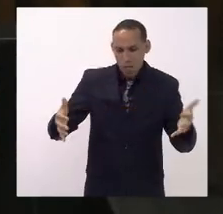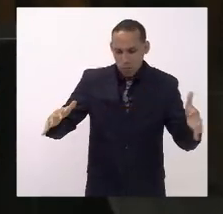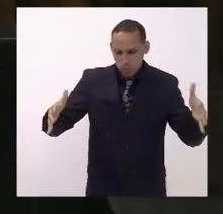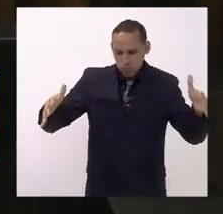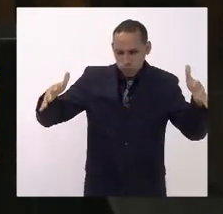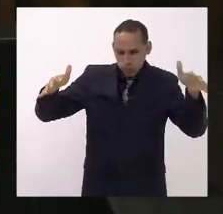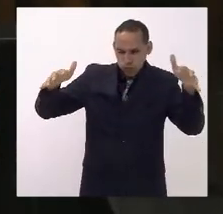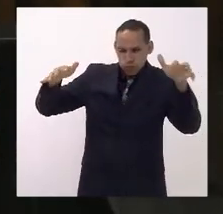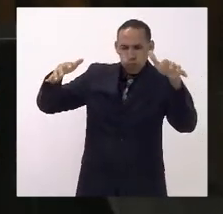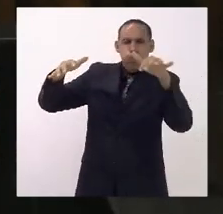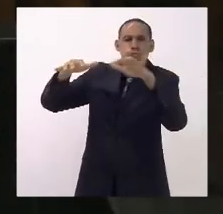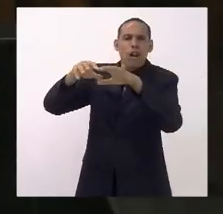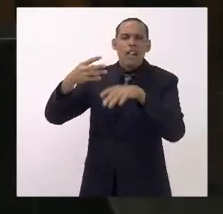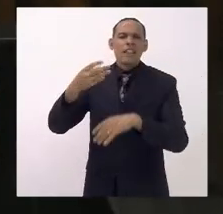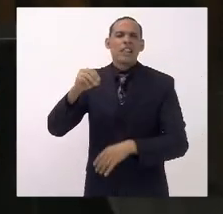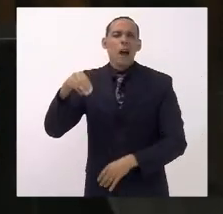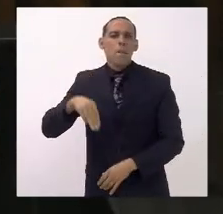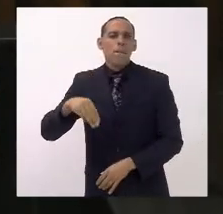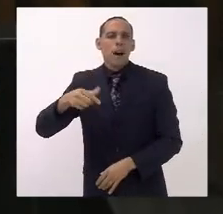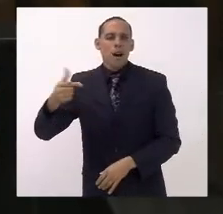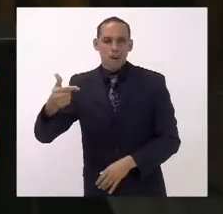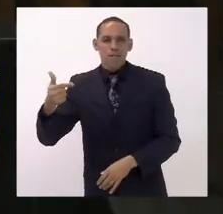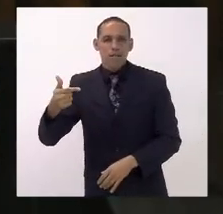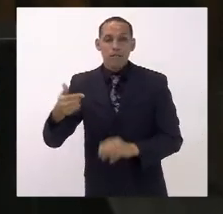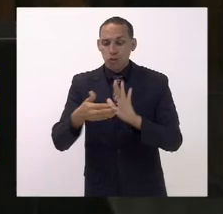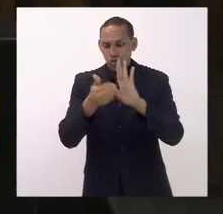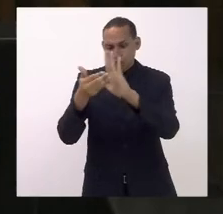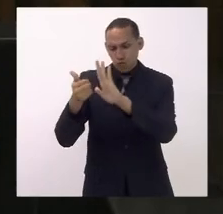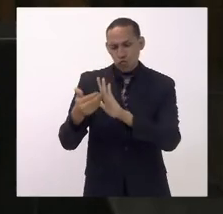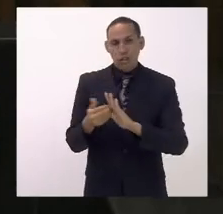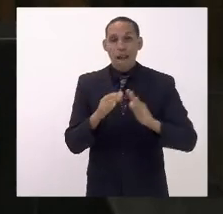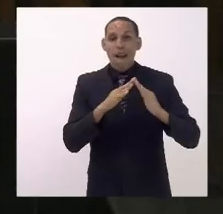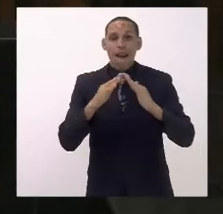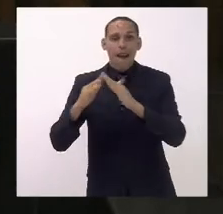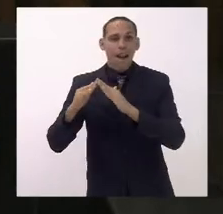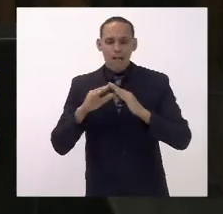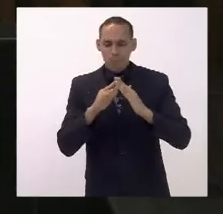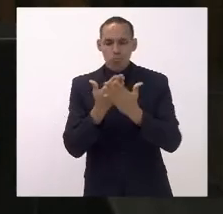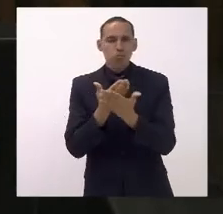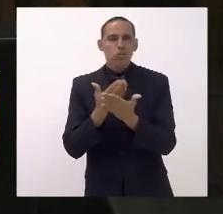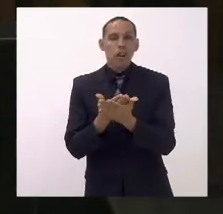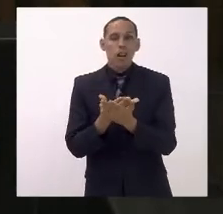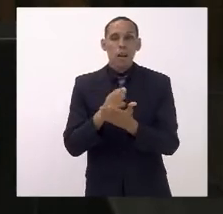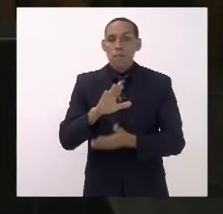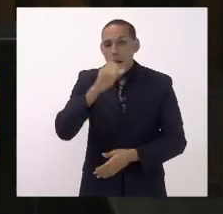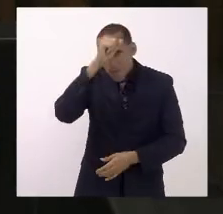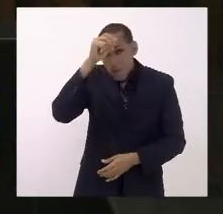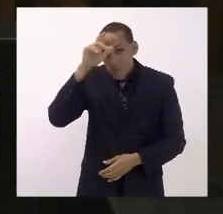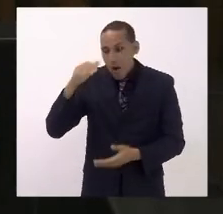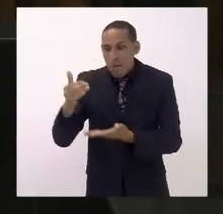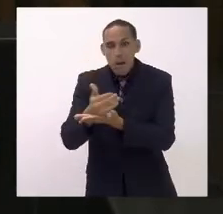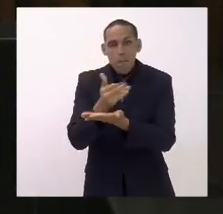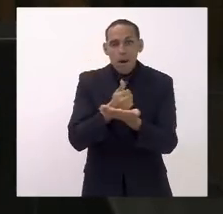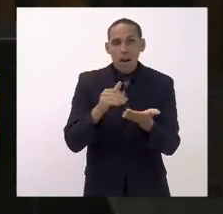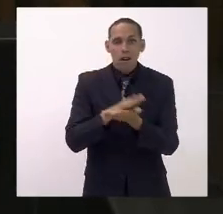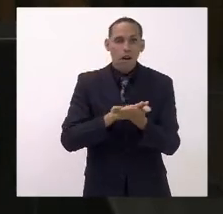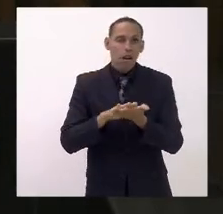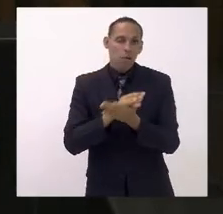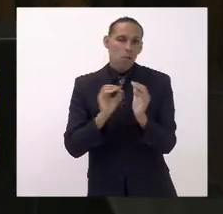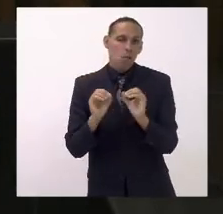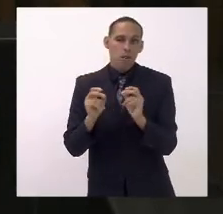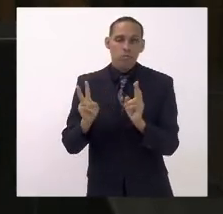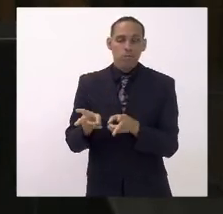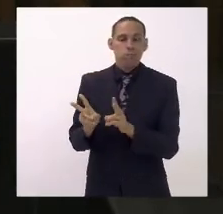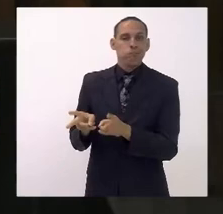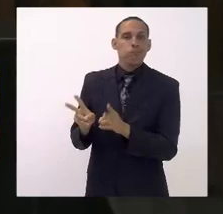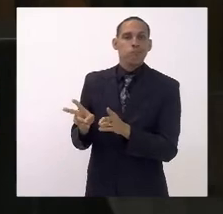quadrados. Foi retirado da escola, foi retirado das casas, a prefeitura ainda não recolheu e a escola,